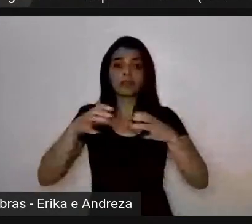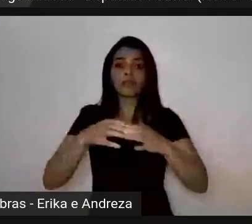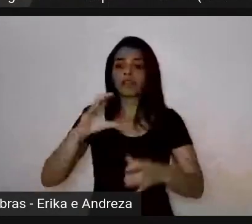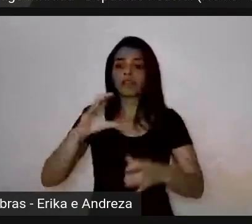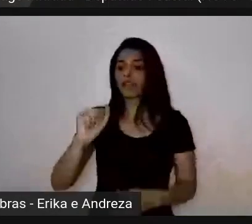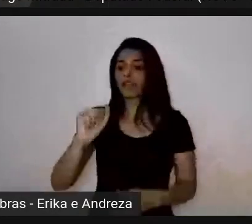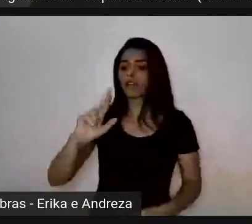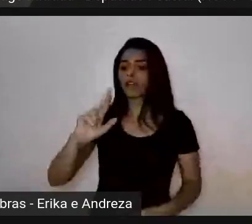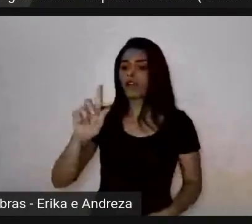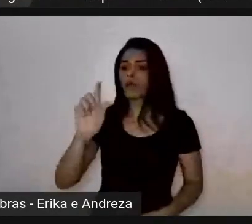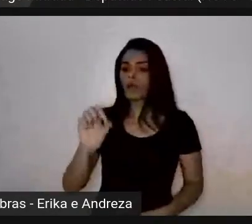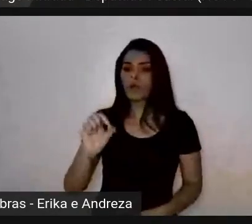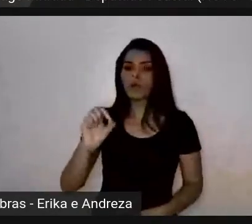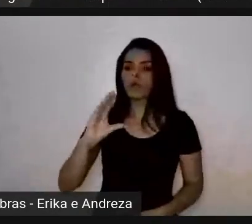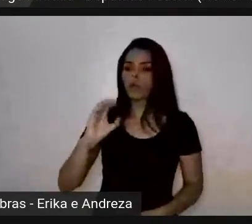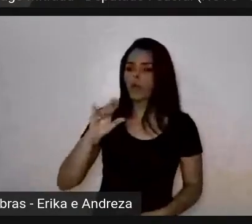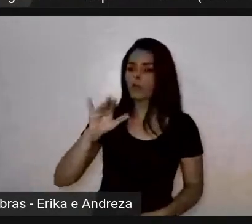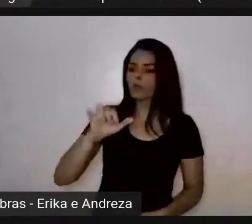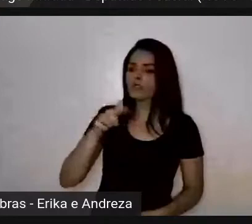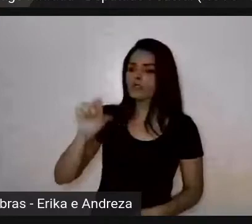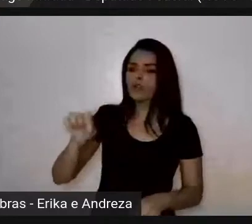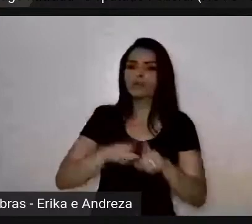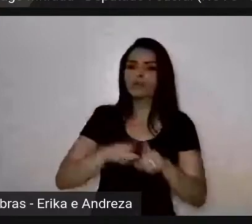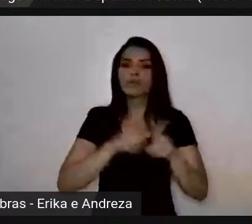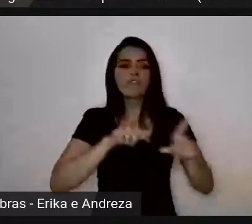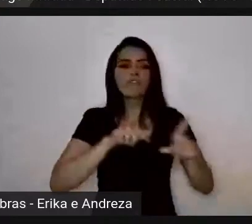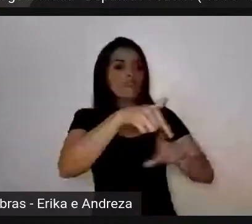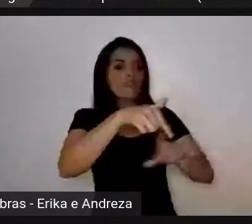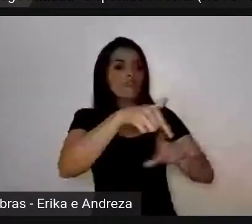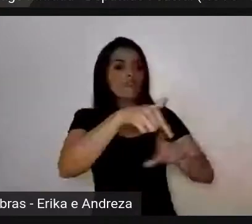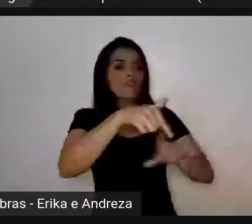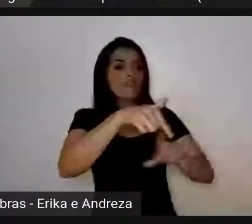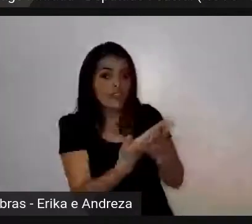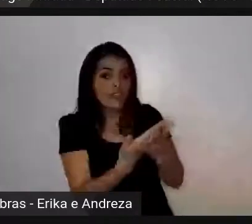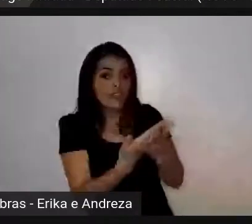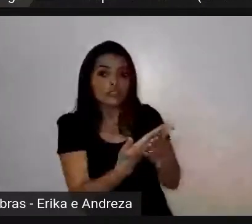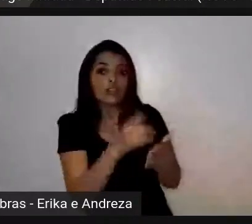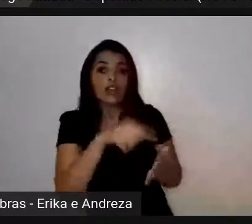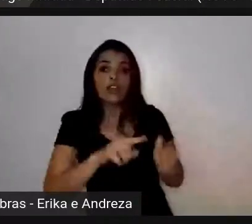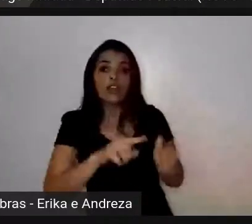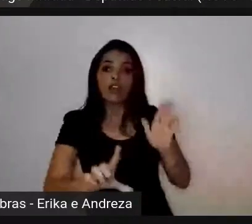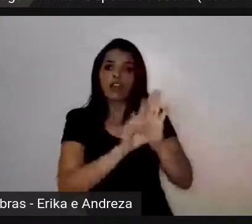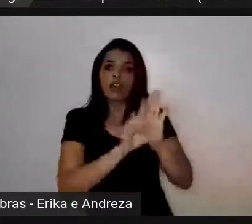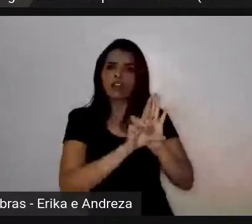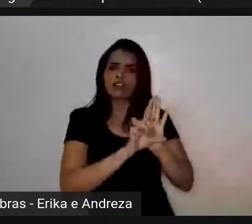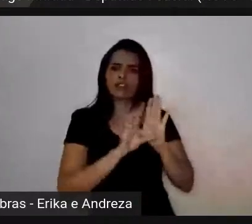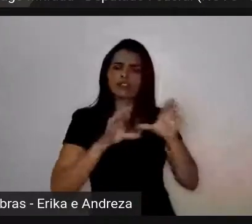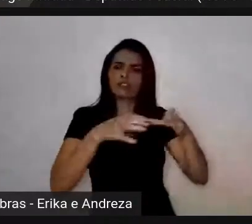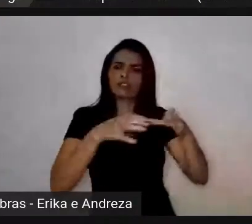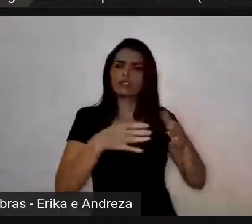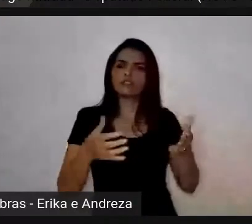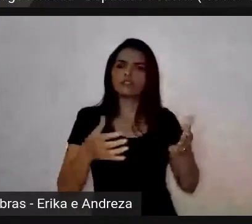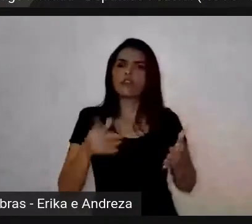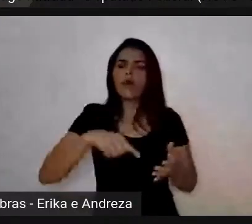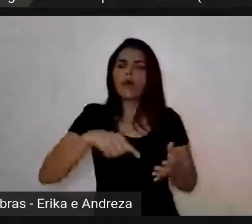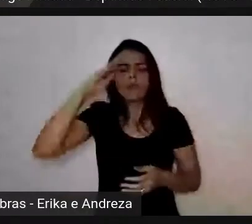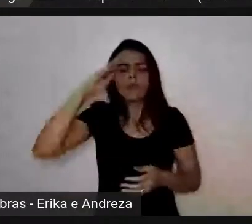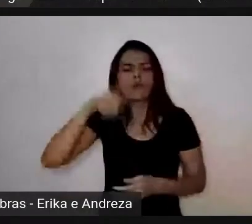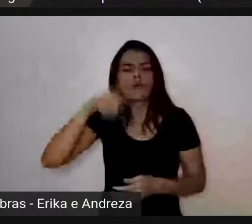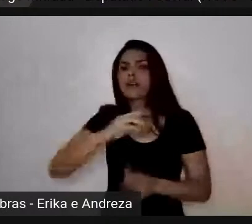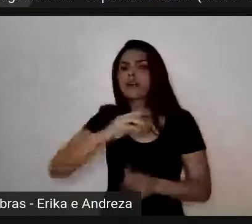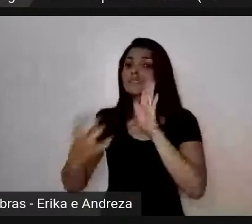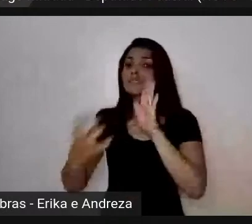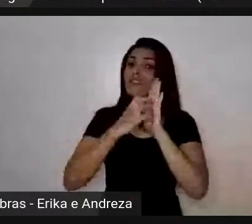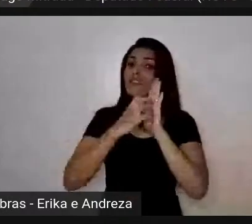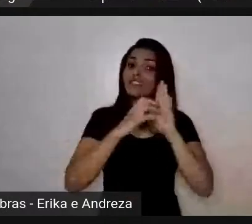comissão, os cargos de função de confiança, que hoje, por lei, são ocupados prioritariamente por servidores de